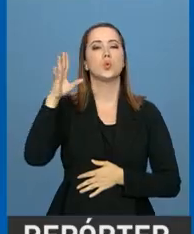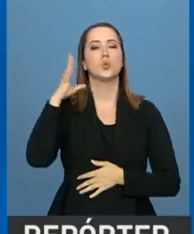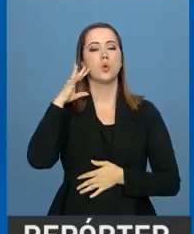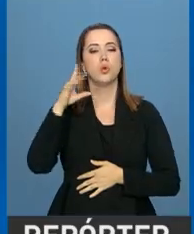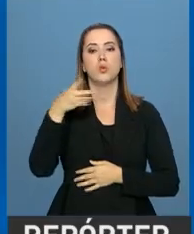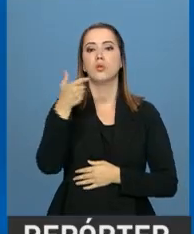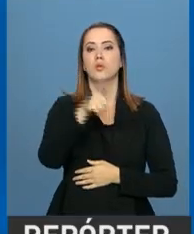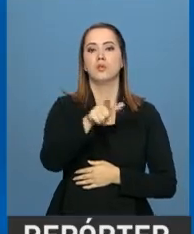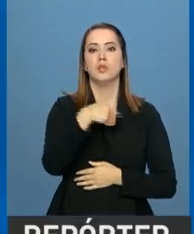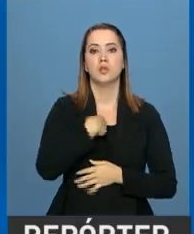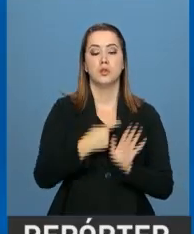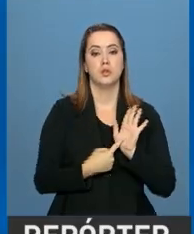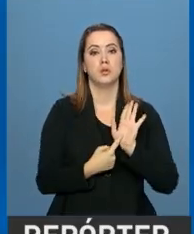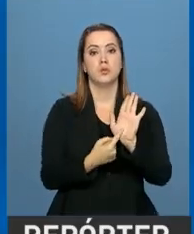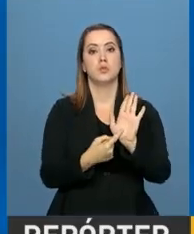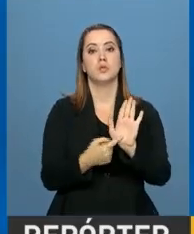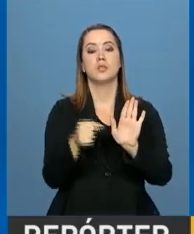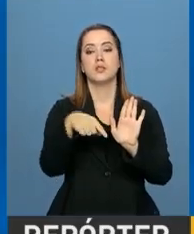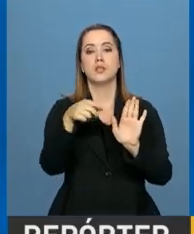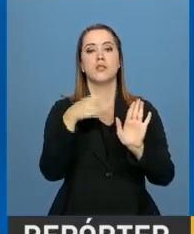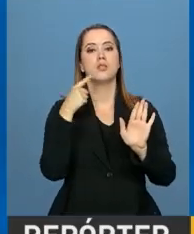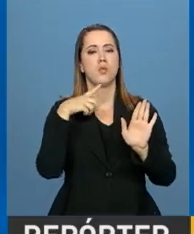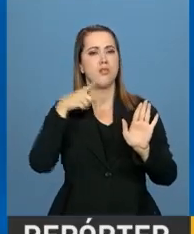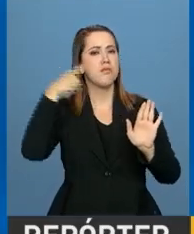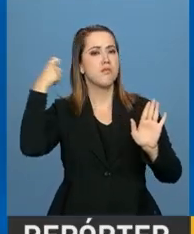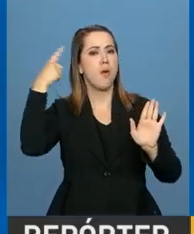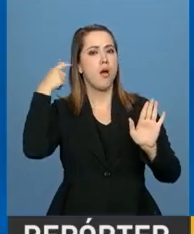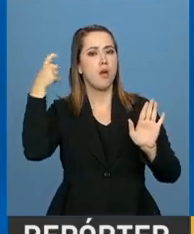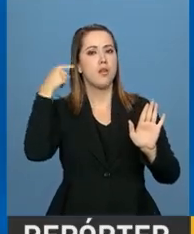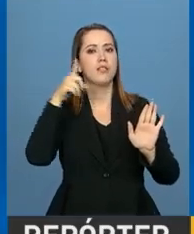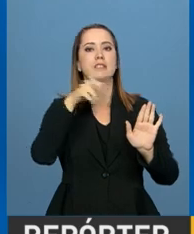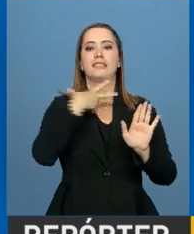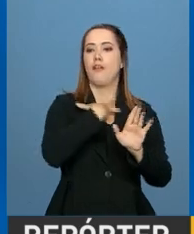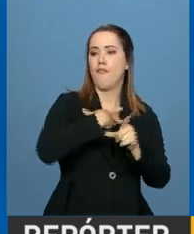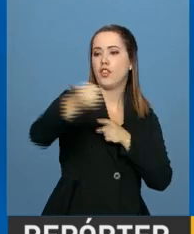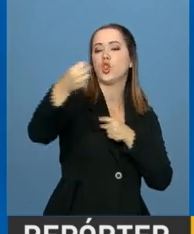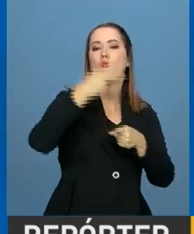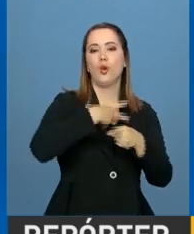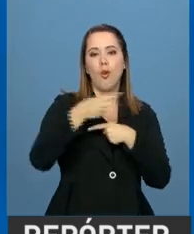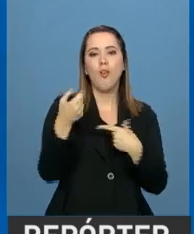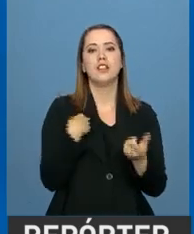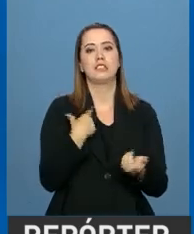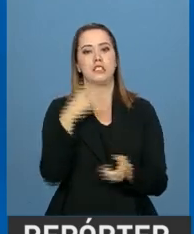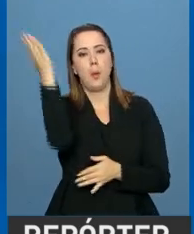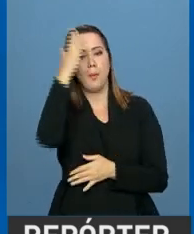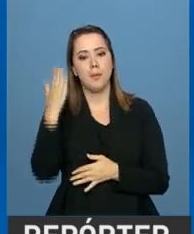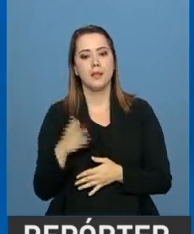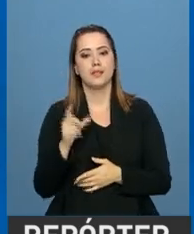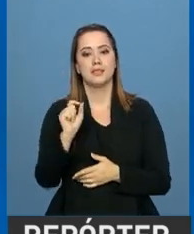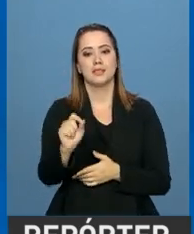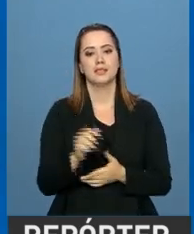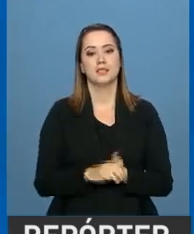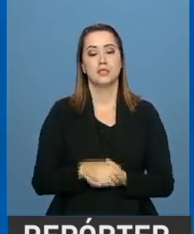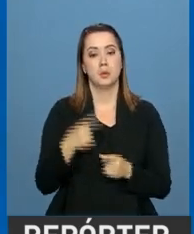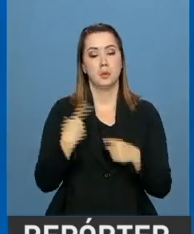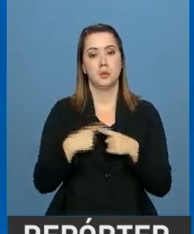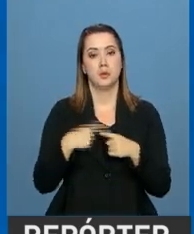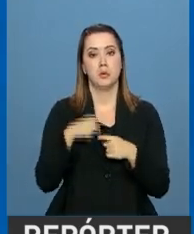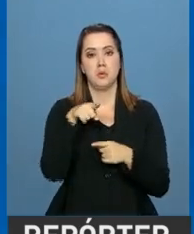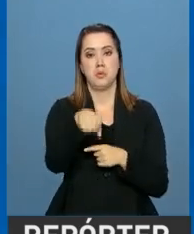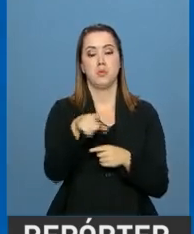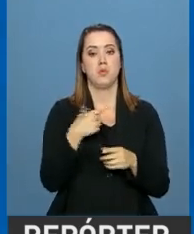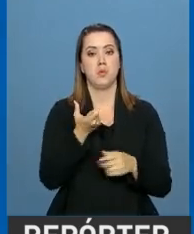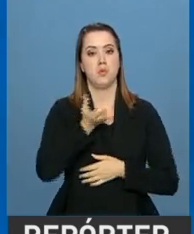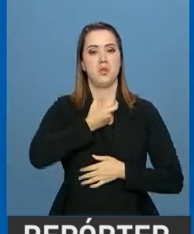eu tava até mostrando pra minha irmã falei olha esse barulho é o barulho da vitória é o barulho do do Brasil porque essa